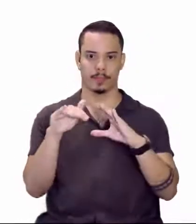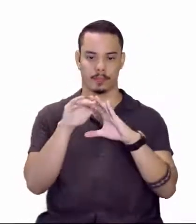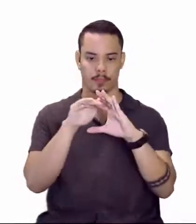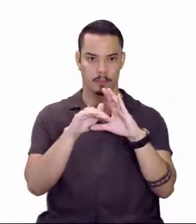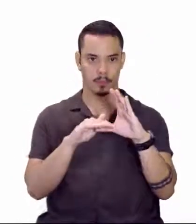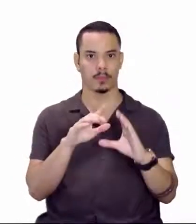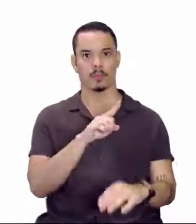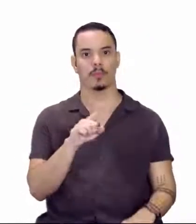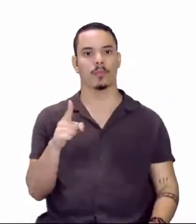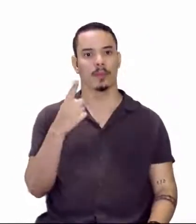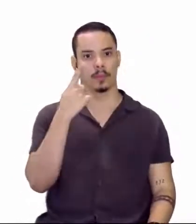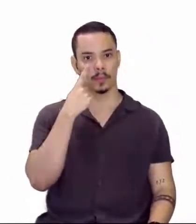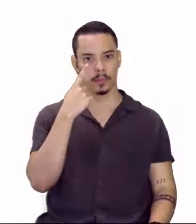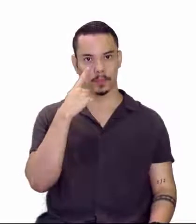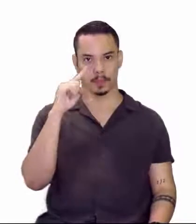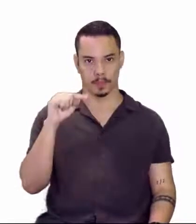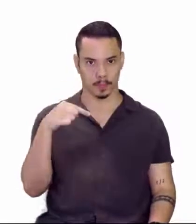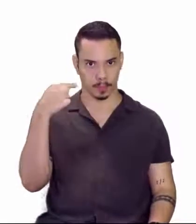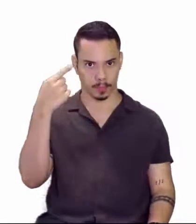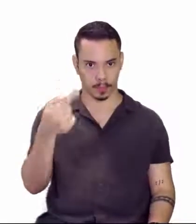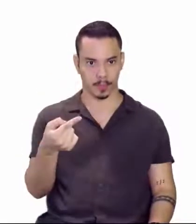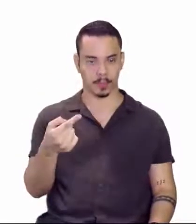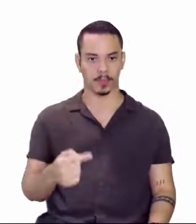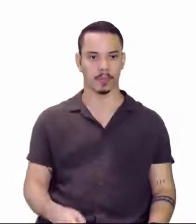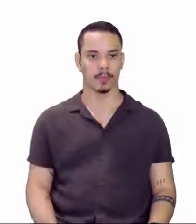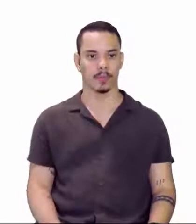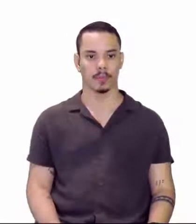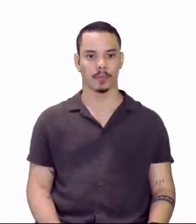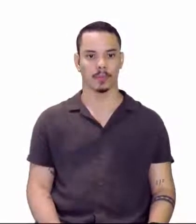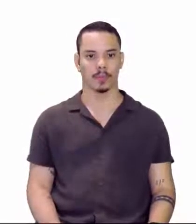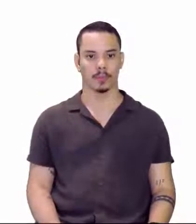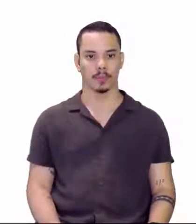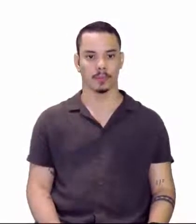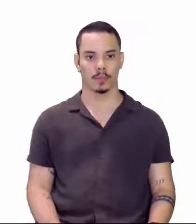você vai ver logo em seguida, tá?